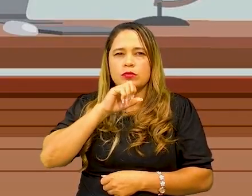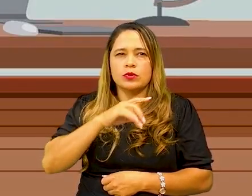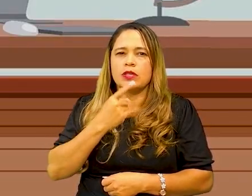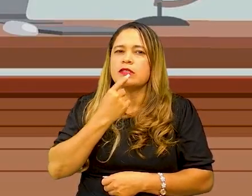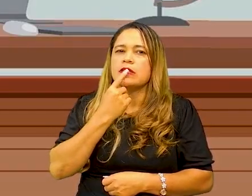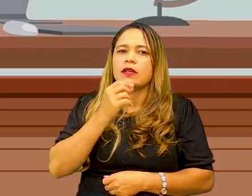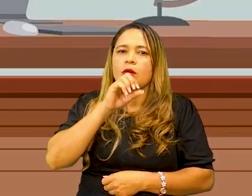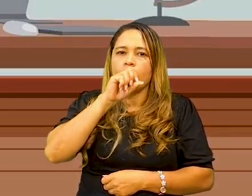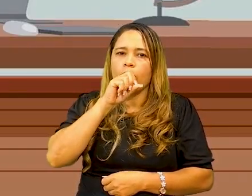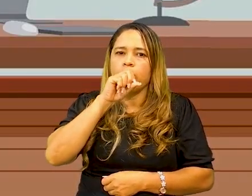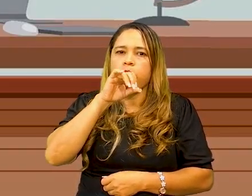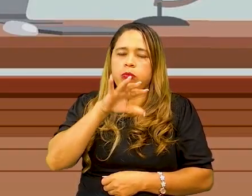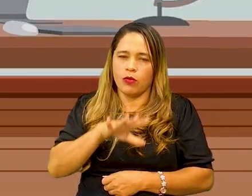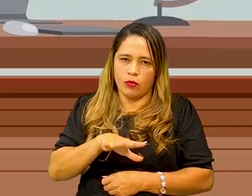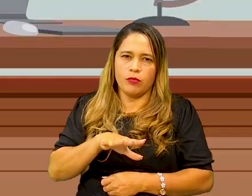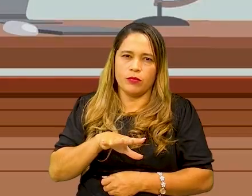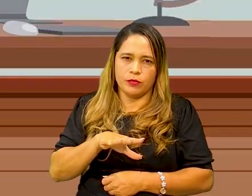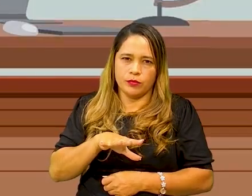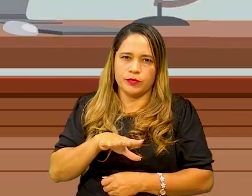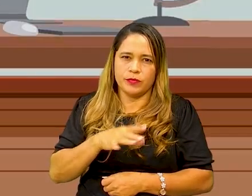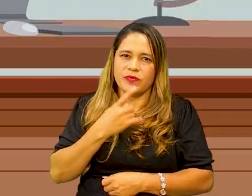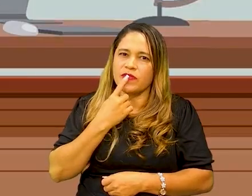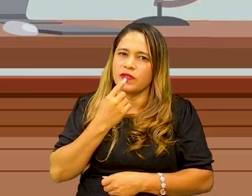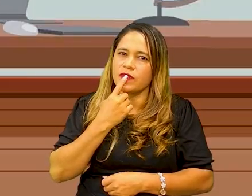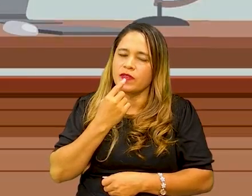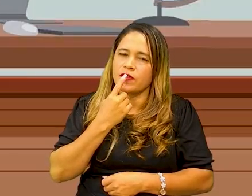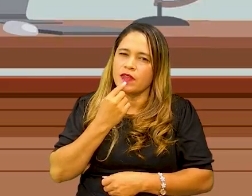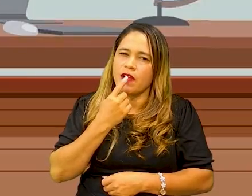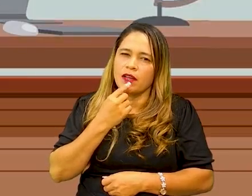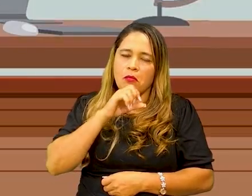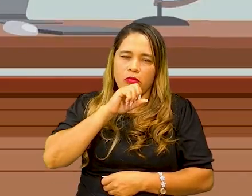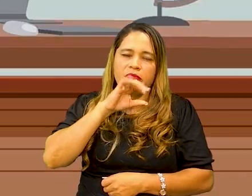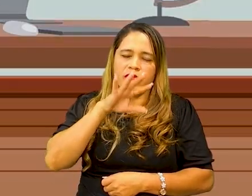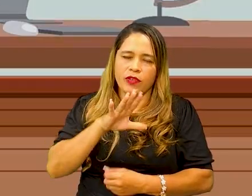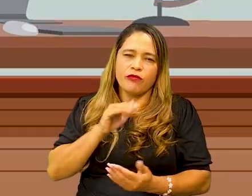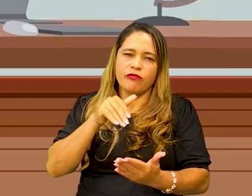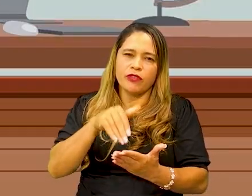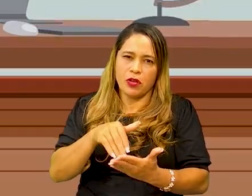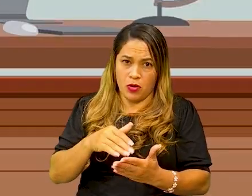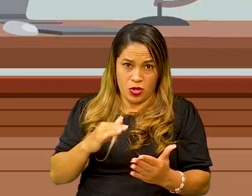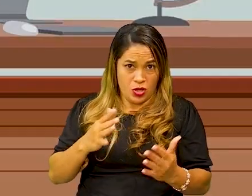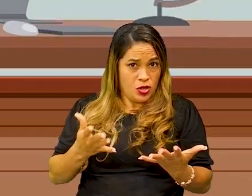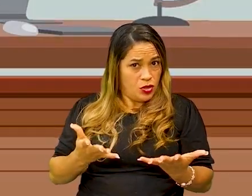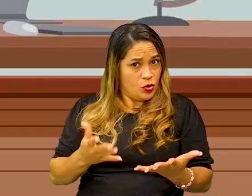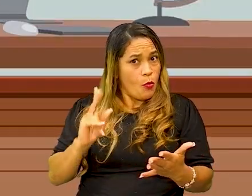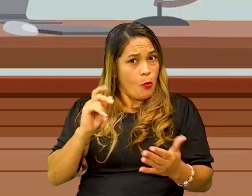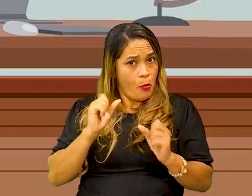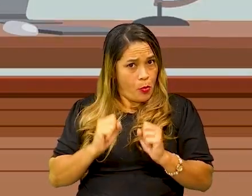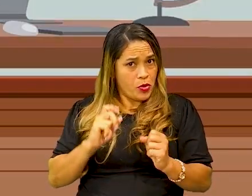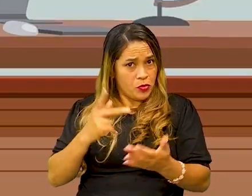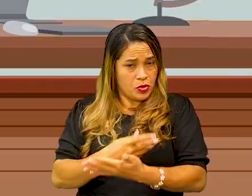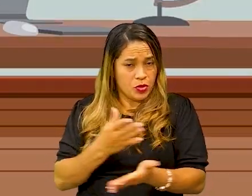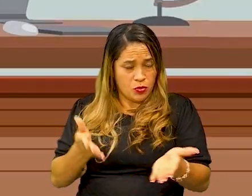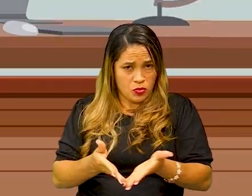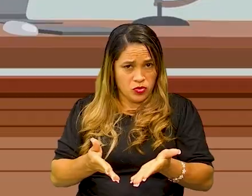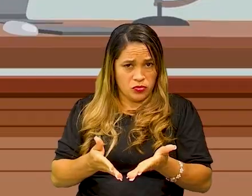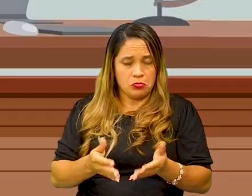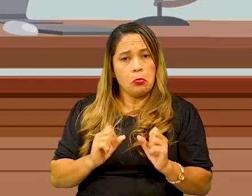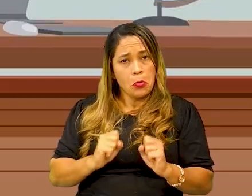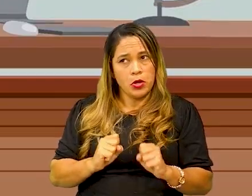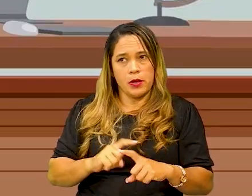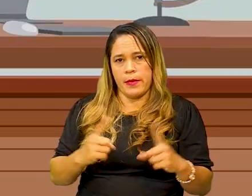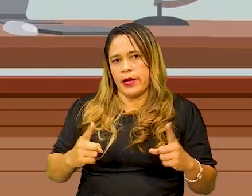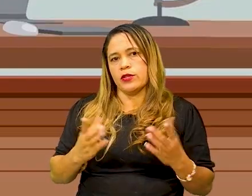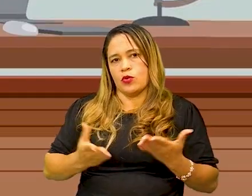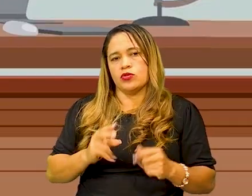Ou seja, a gente falava também de uma tosse sanguinolenta. Isso ainda pode acontecer? Pode, mas hoje a gente tem tratamentos muito mais eficientes do que se